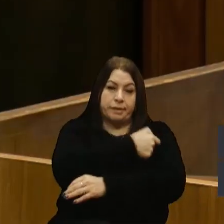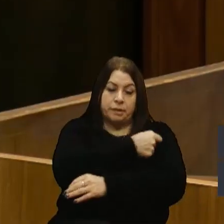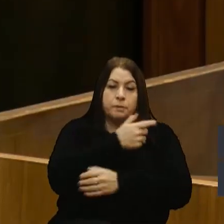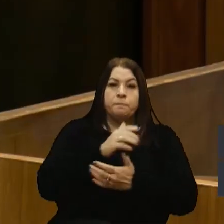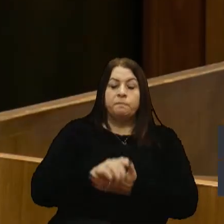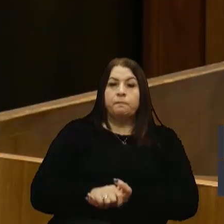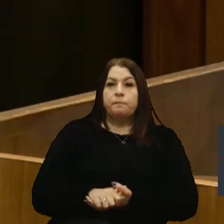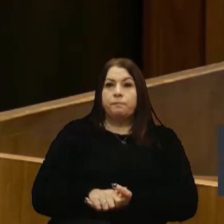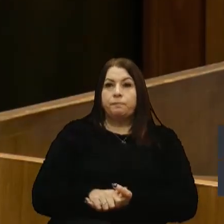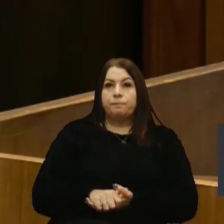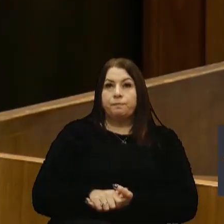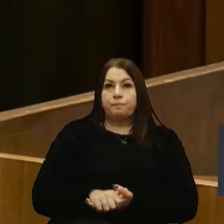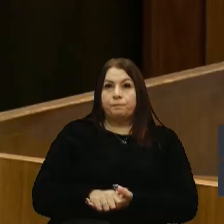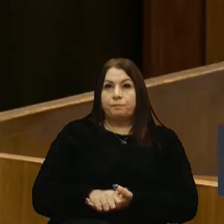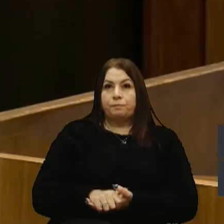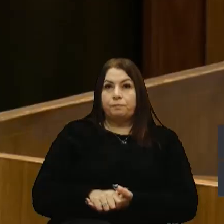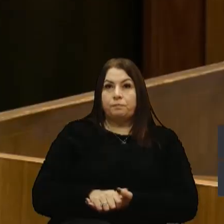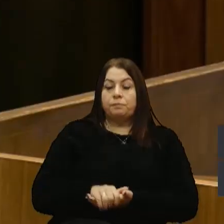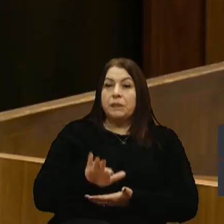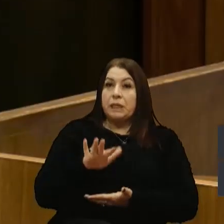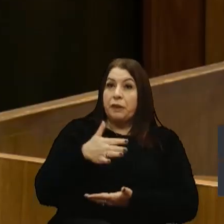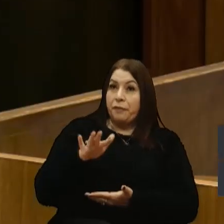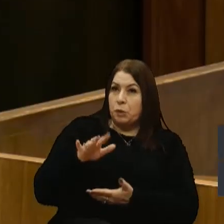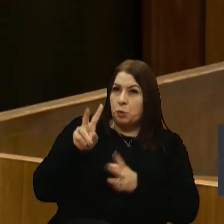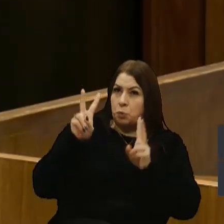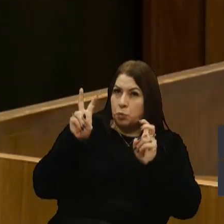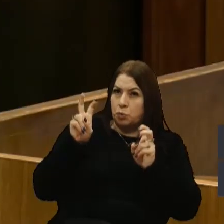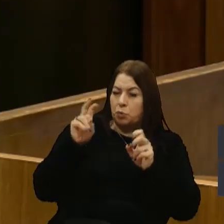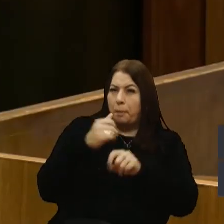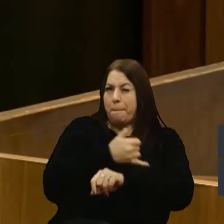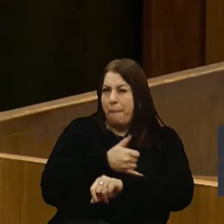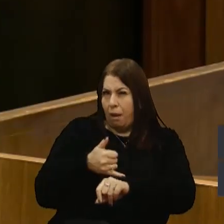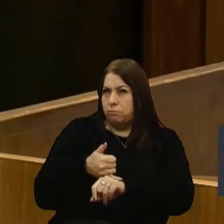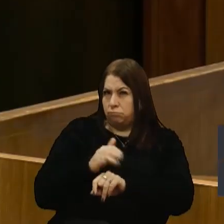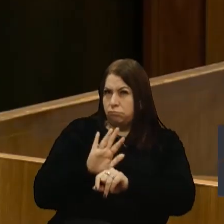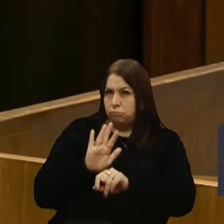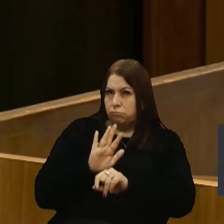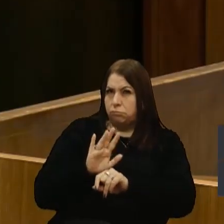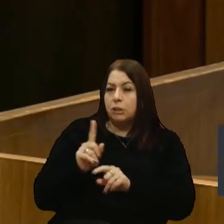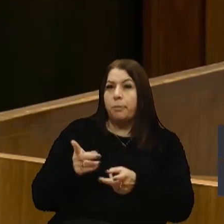Bom, talvez um assunto que passe um pouco desapercebido,